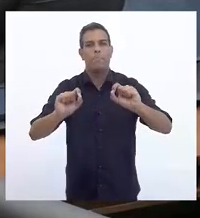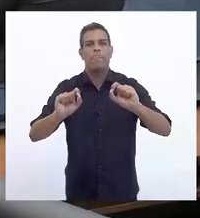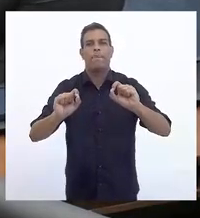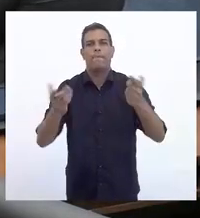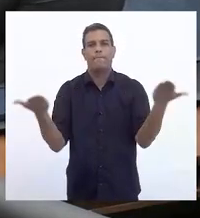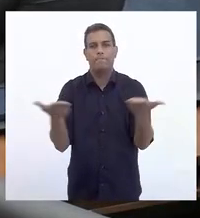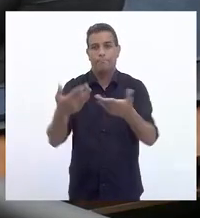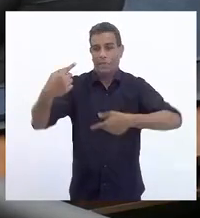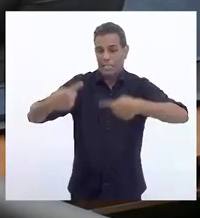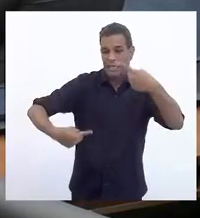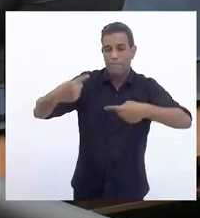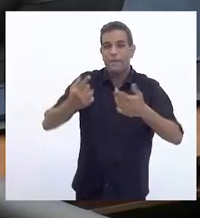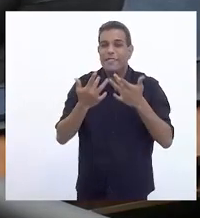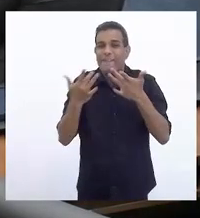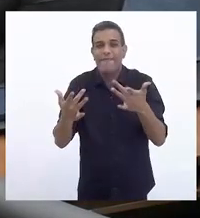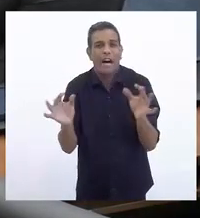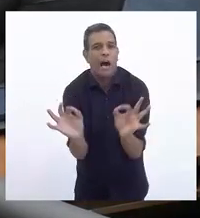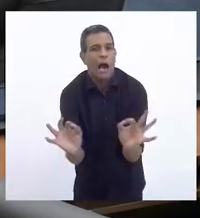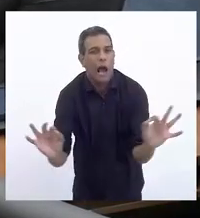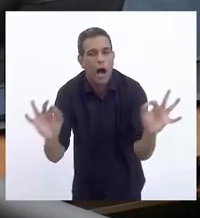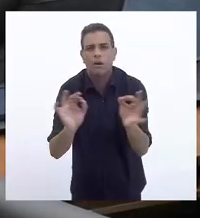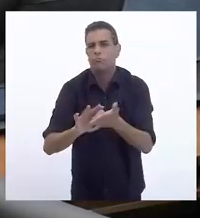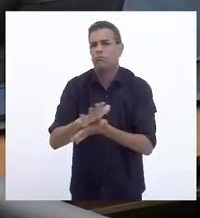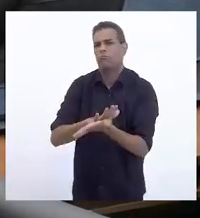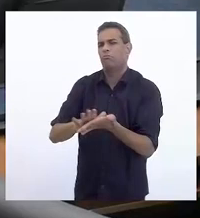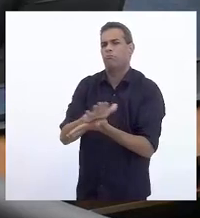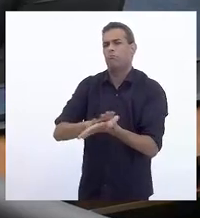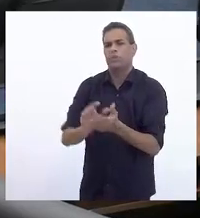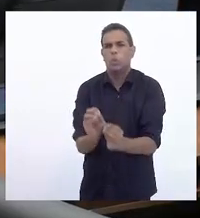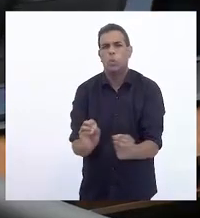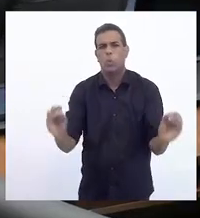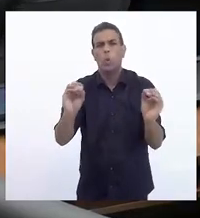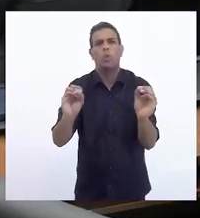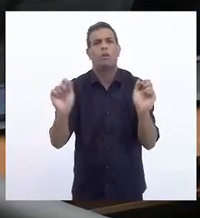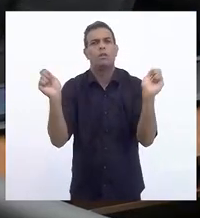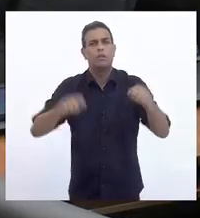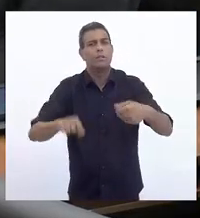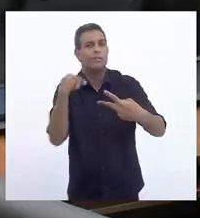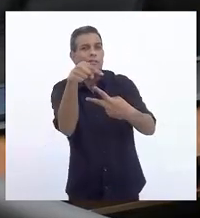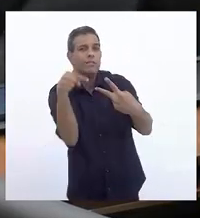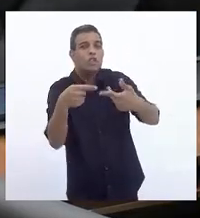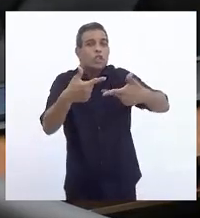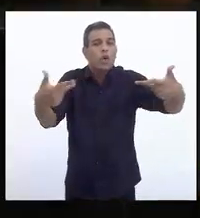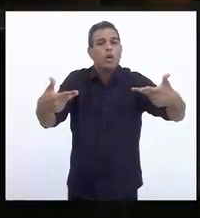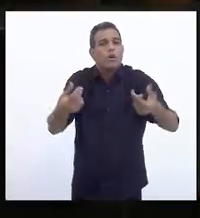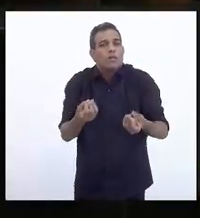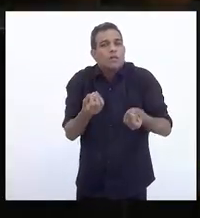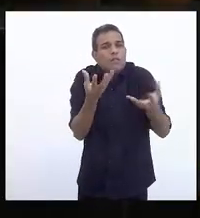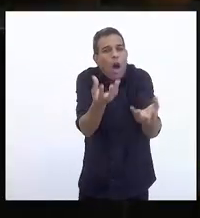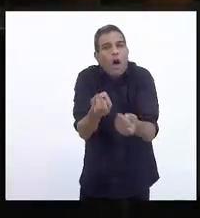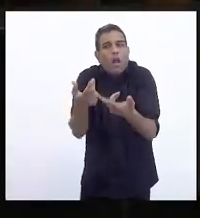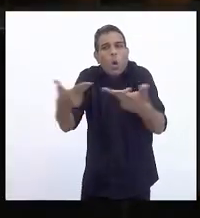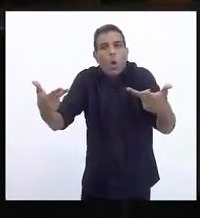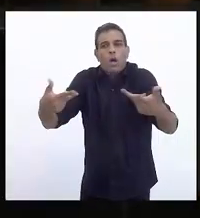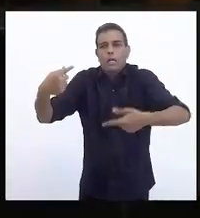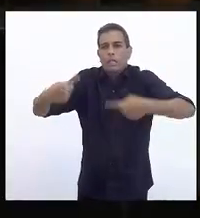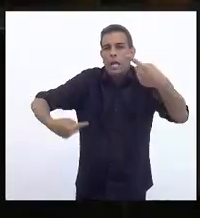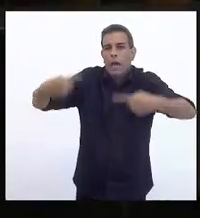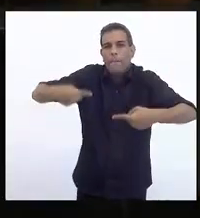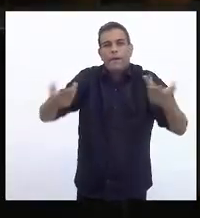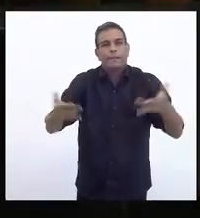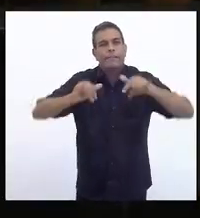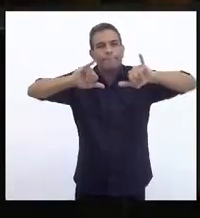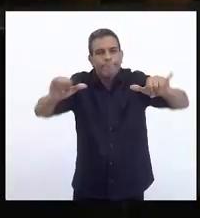Esse não é um debate fácil de ser feito, e eu queria trazer aqui dois elementos para contribuir também com um debate que, embora não